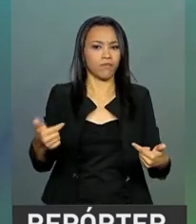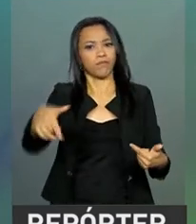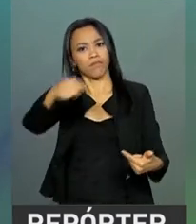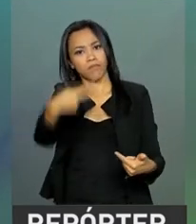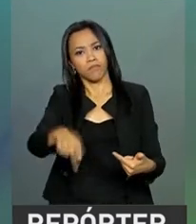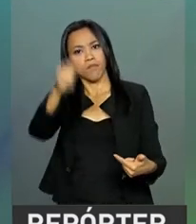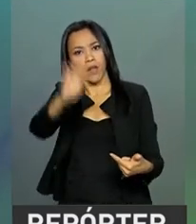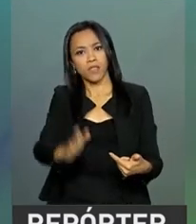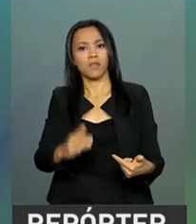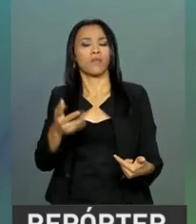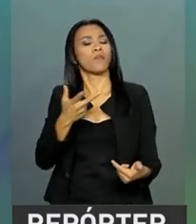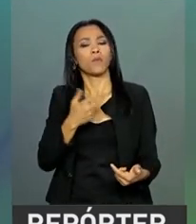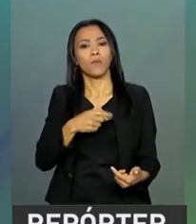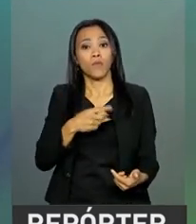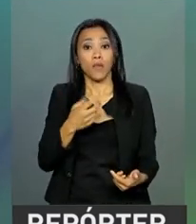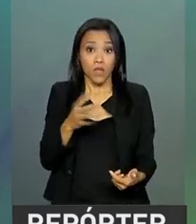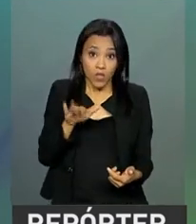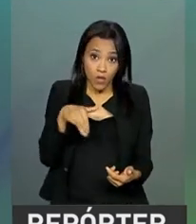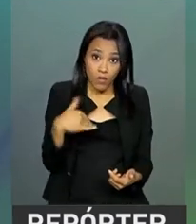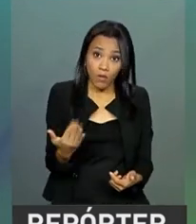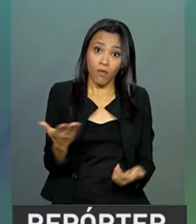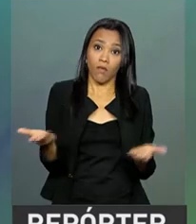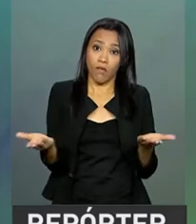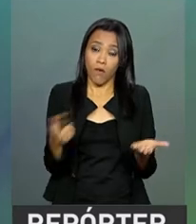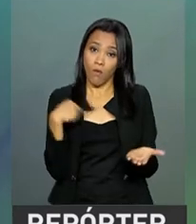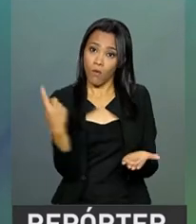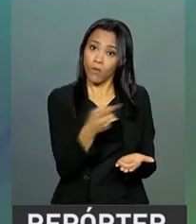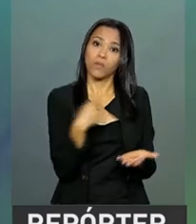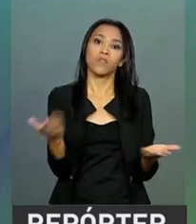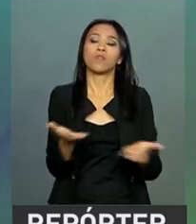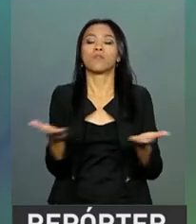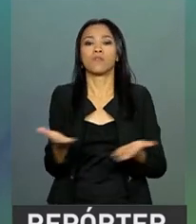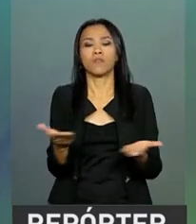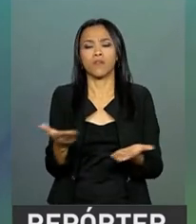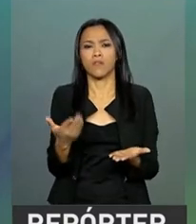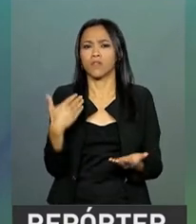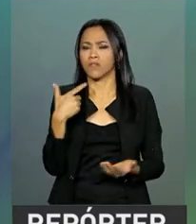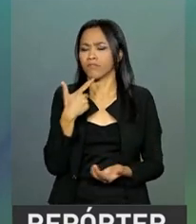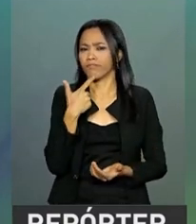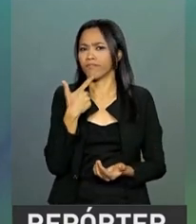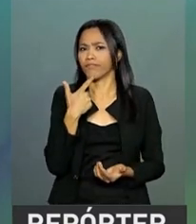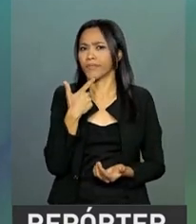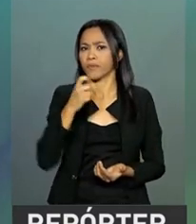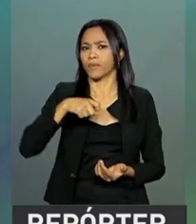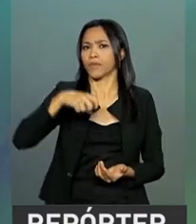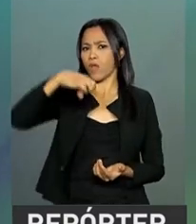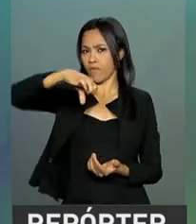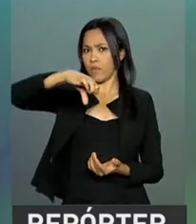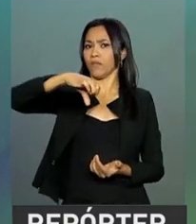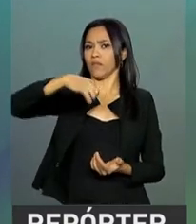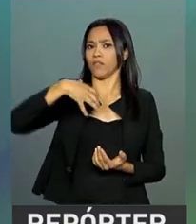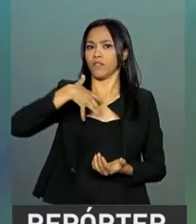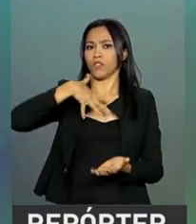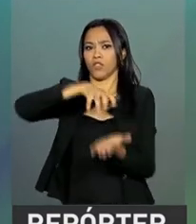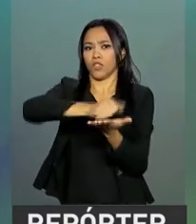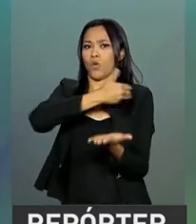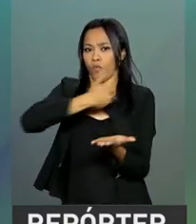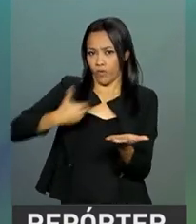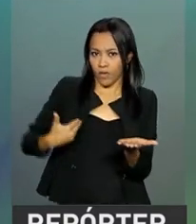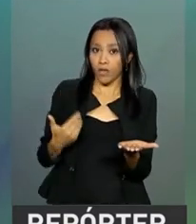vivemos aqui nós estamos hoje em menos de nove meses de governo mas conseguimos reduzir